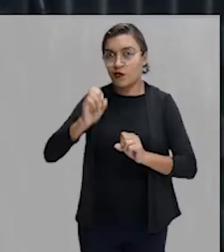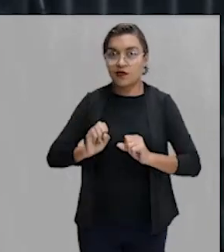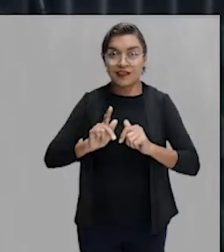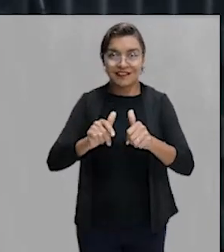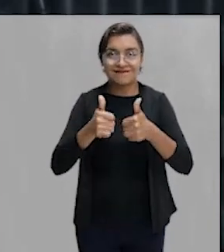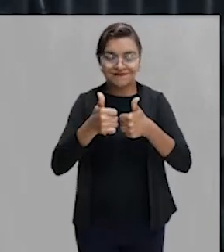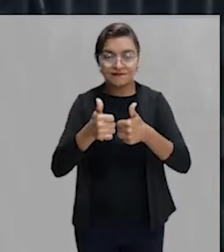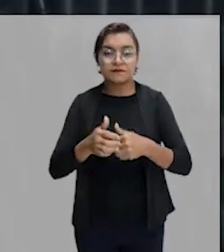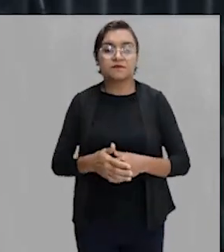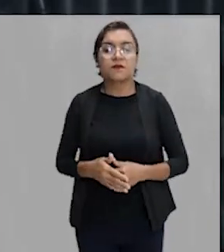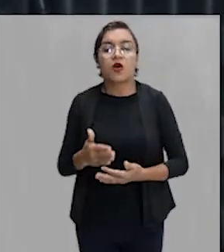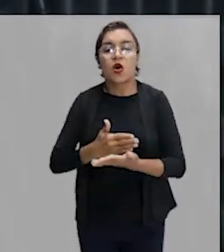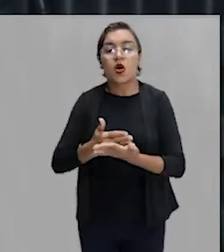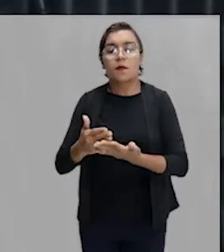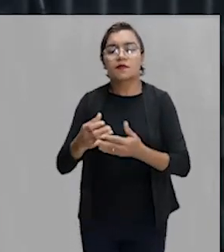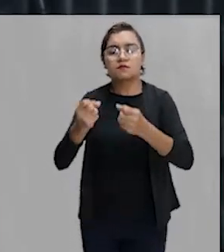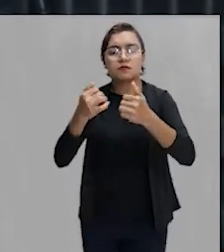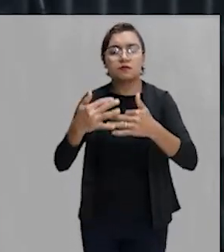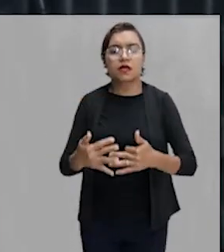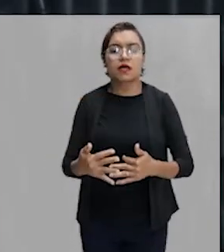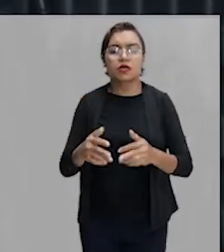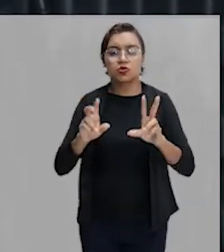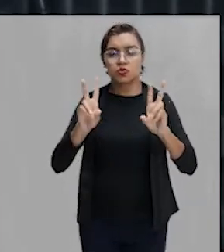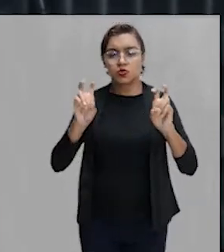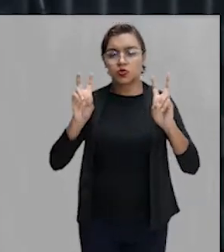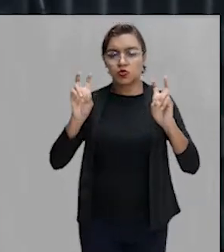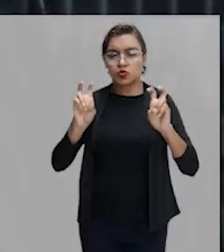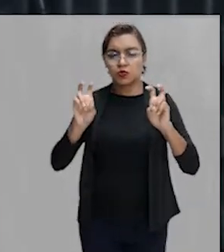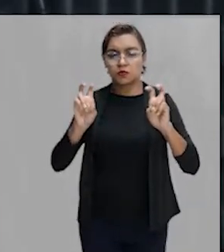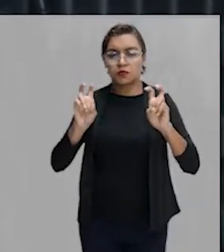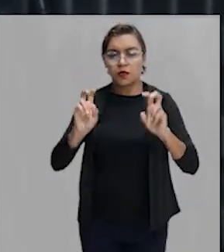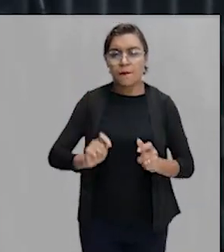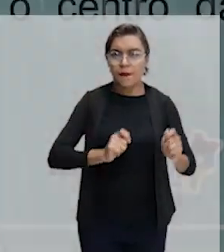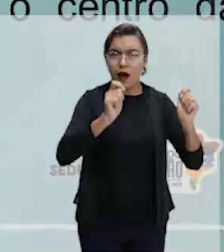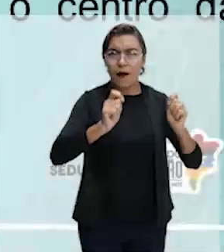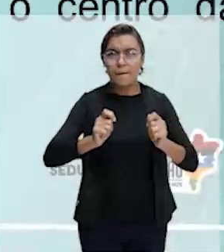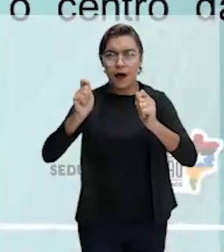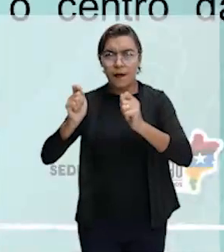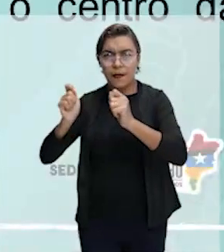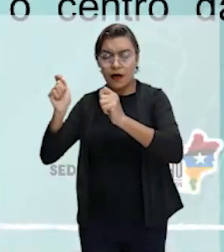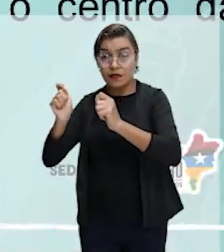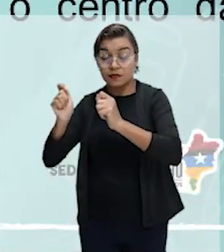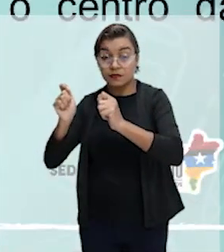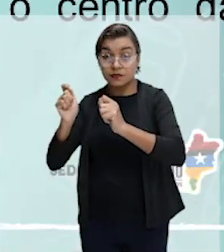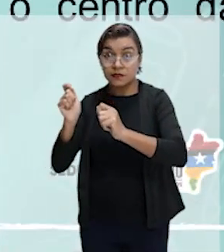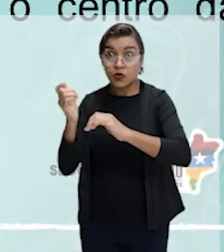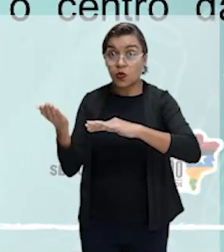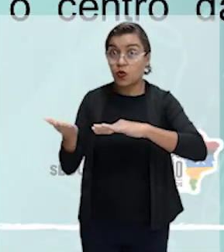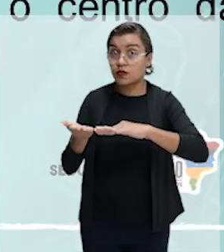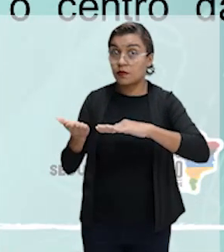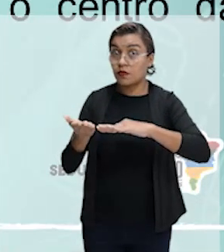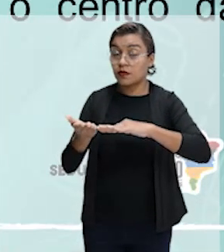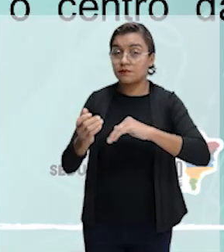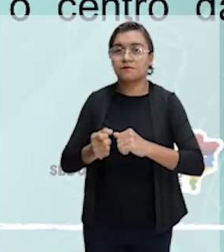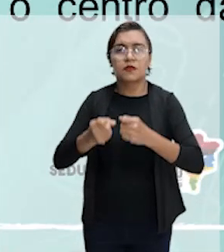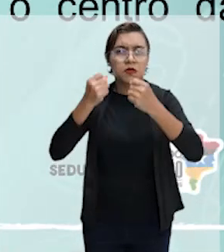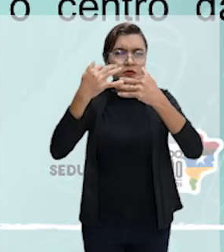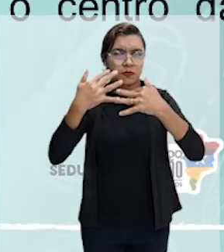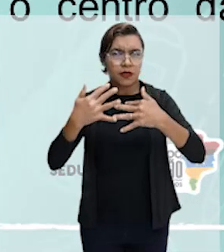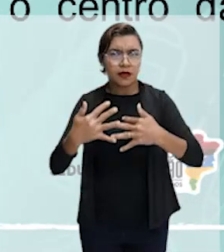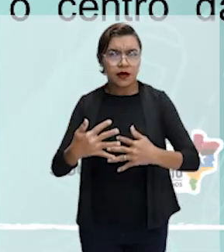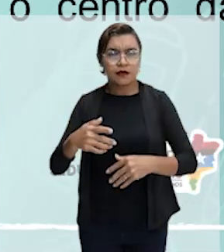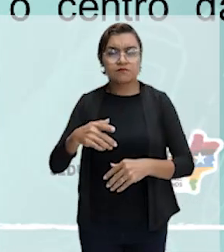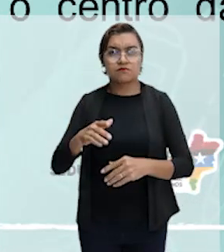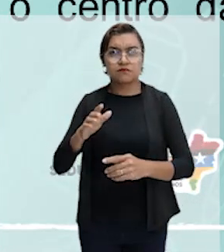Fechou? Vamos começar então falando sobre movimentos sociais contemporâneos. Eu vou refrescar a tua memória, porque isso